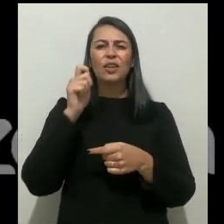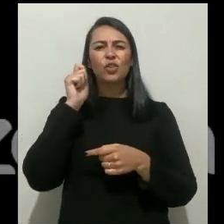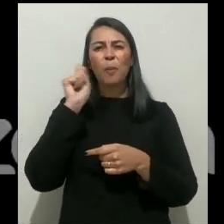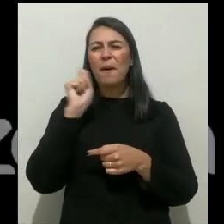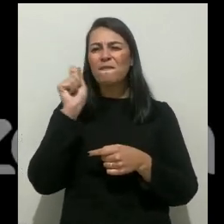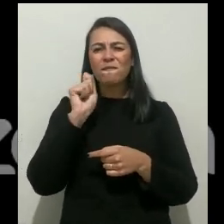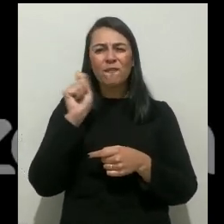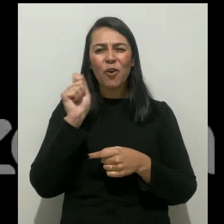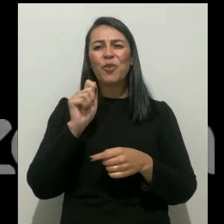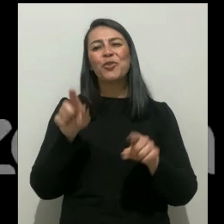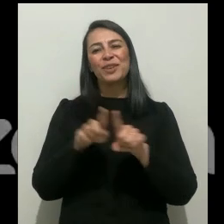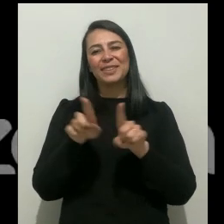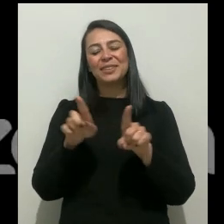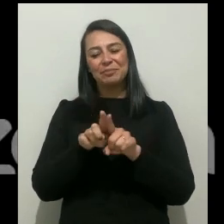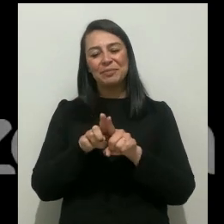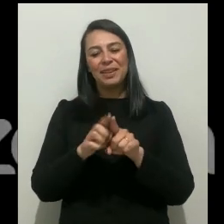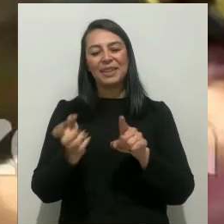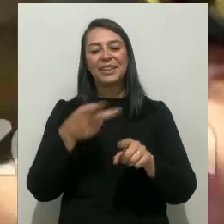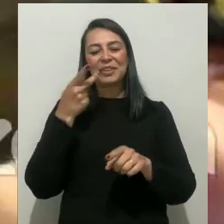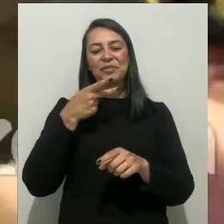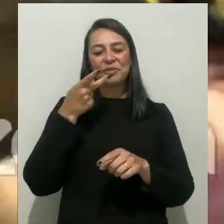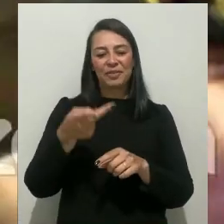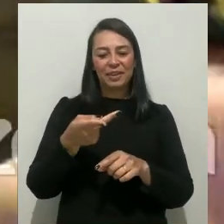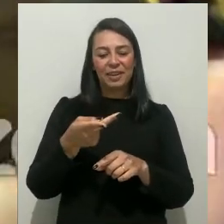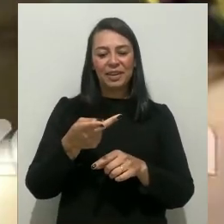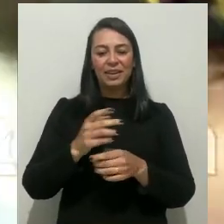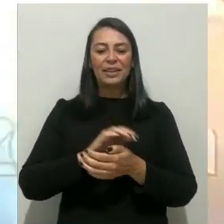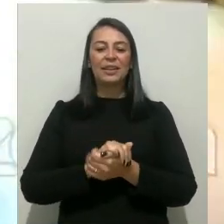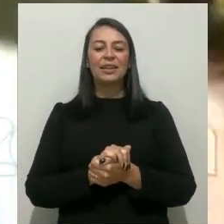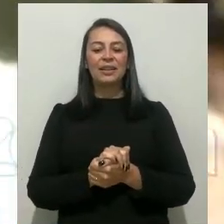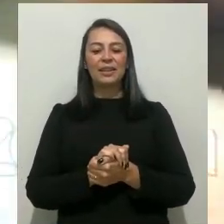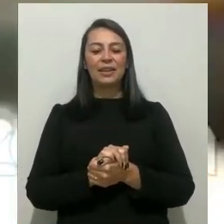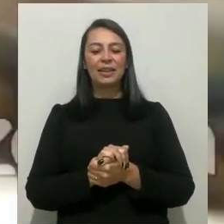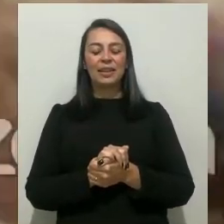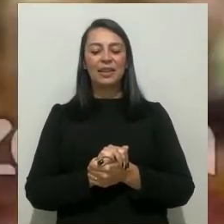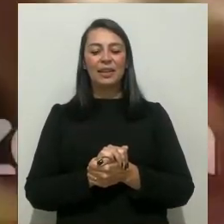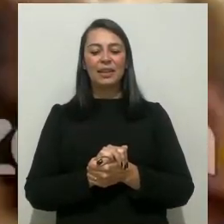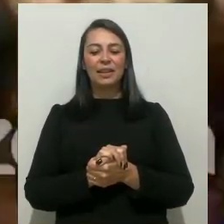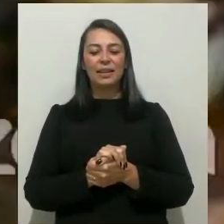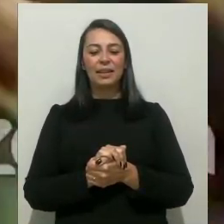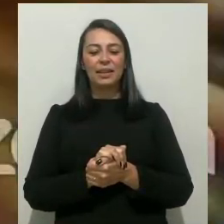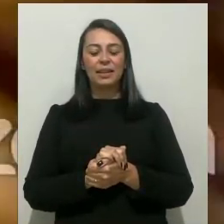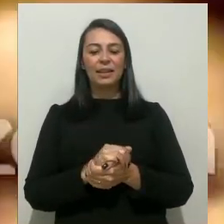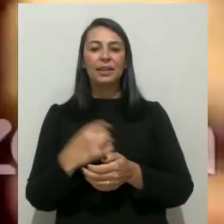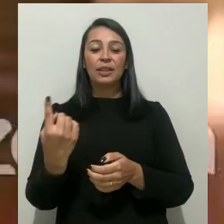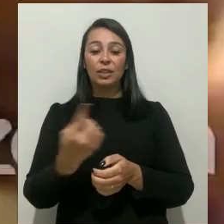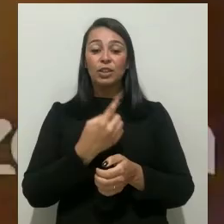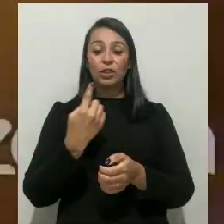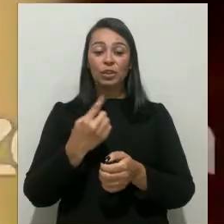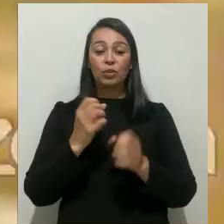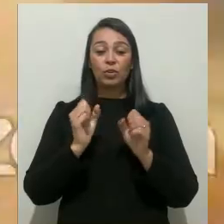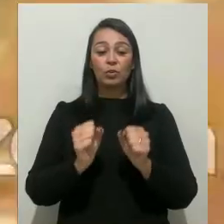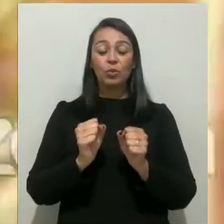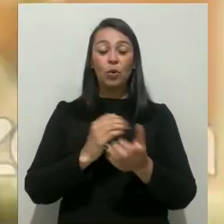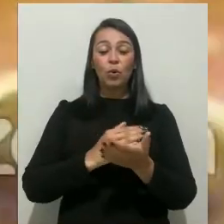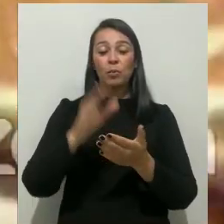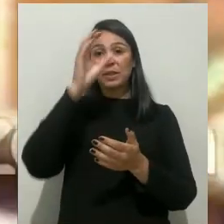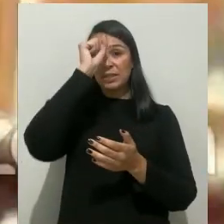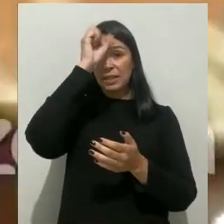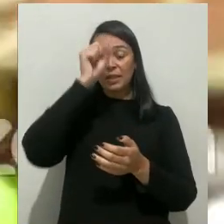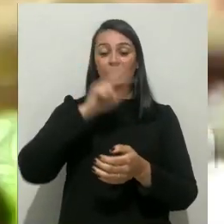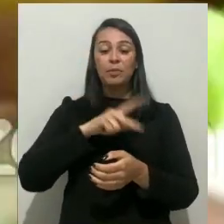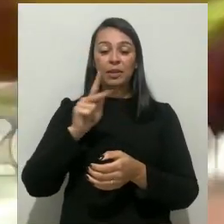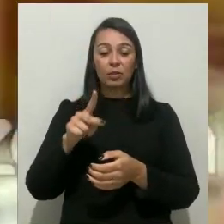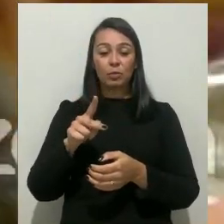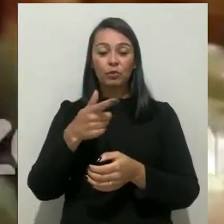não tem nenhuma outra, maravilhosa. Foi com o Cristiane que a gente aprendeu mais, quer dizer, eu comecei aprendendo com o